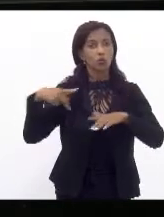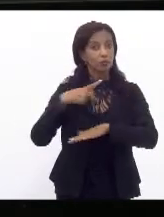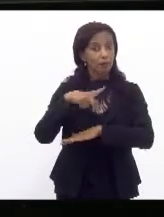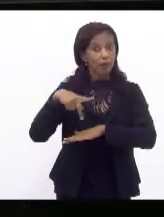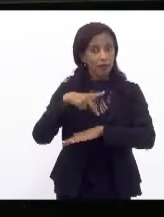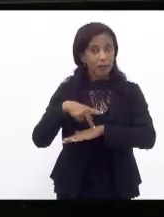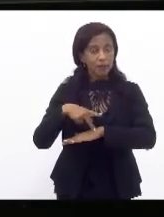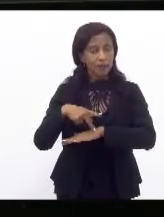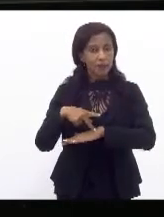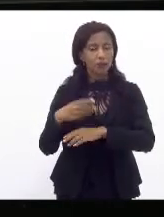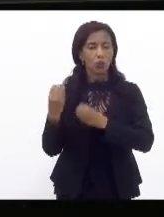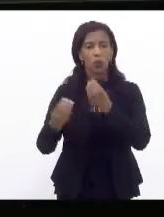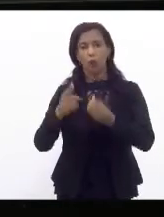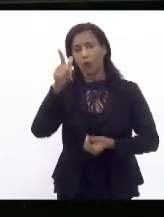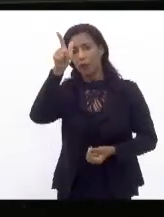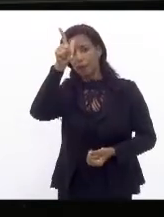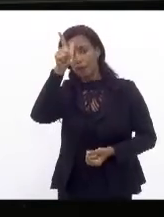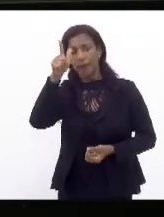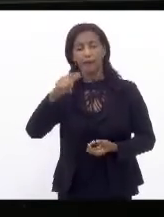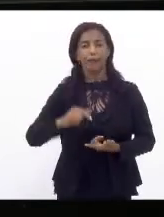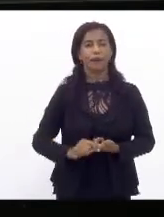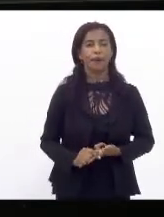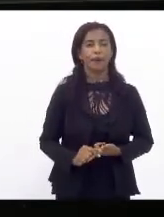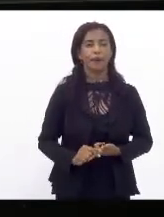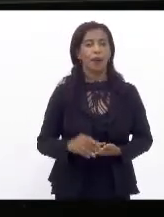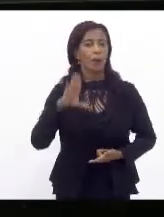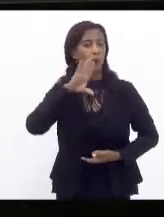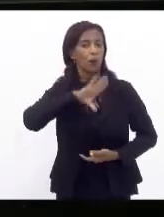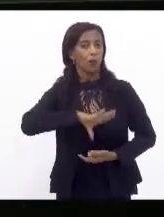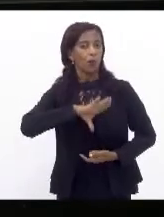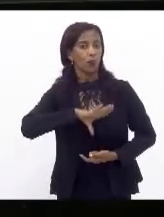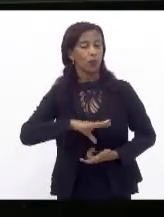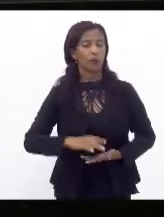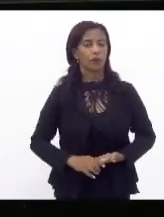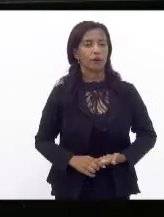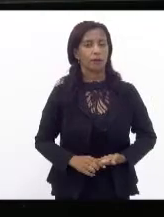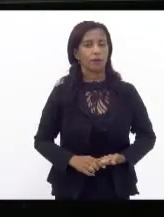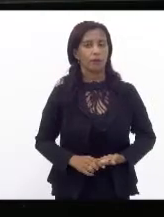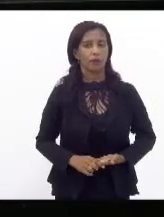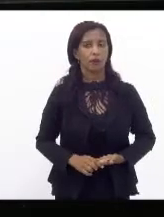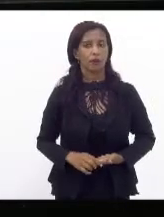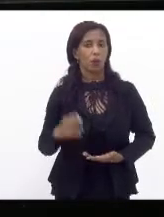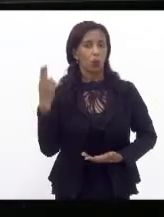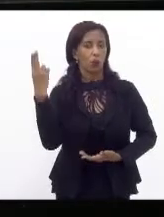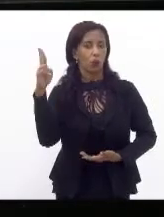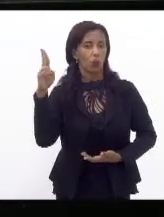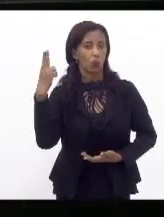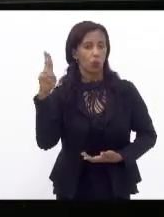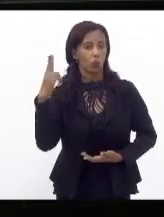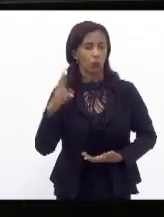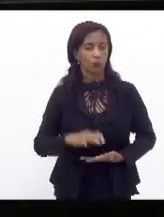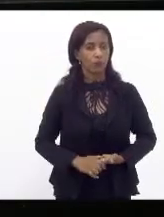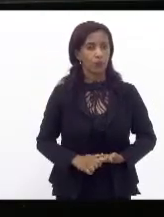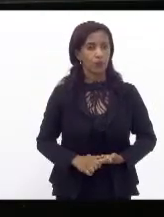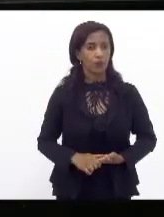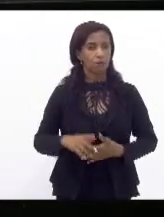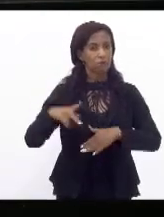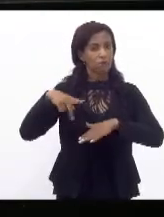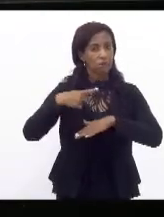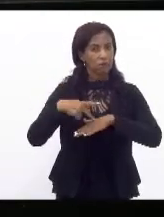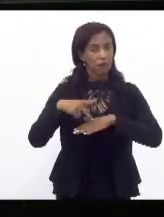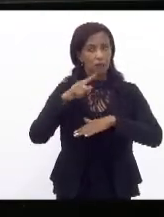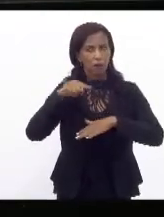países, como a Alemanha, como Portugal, como o Uruguai, eles já